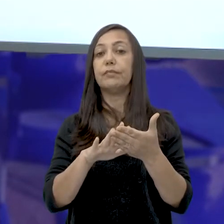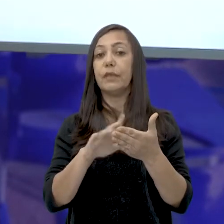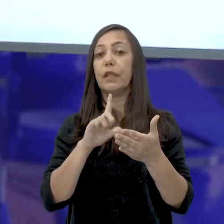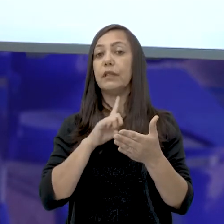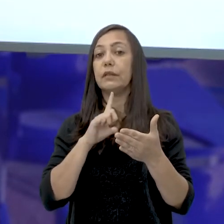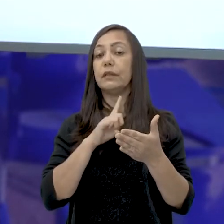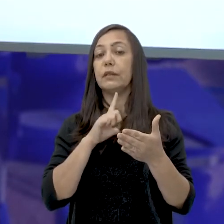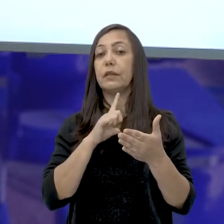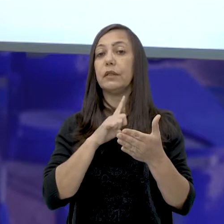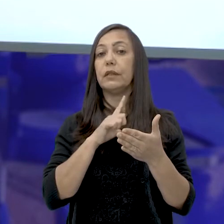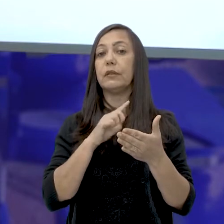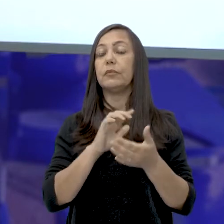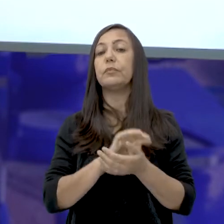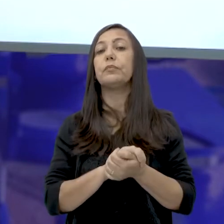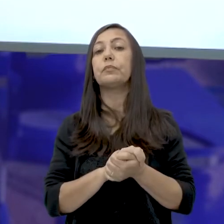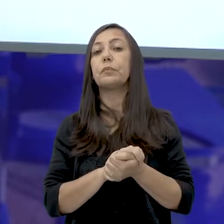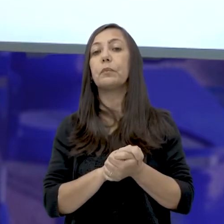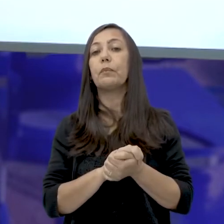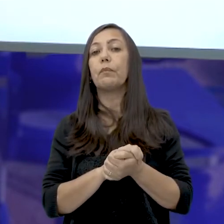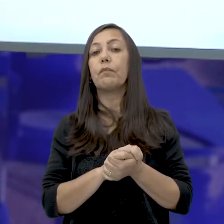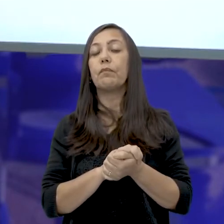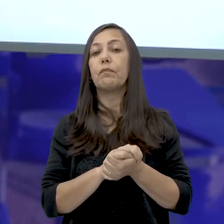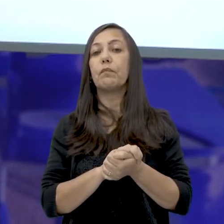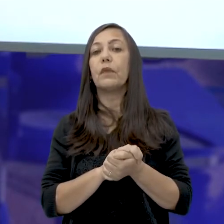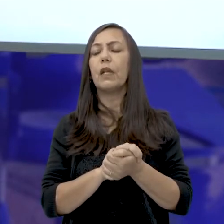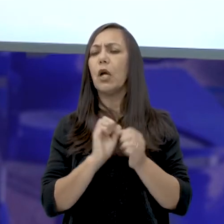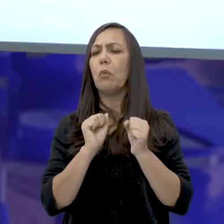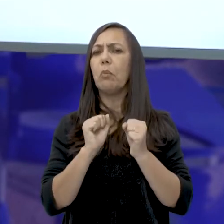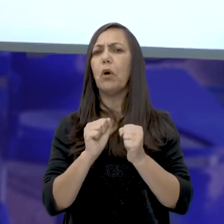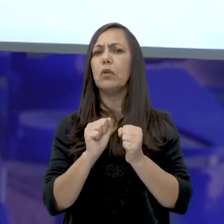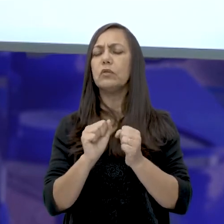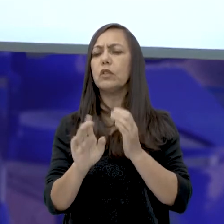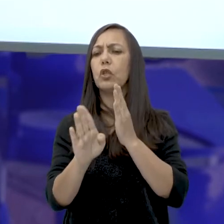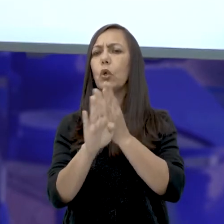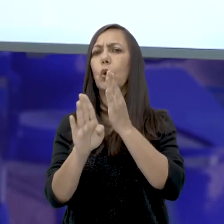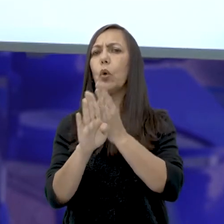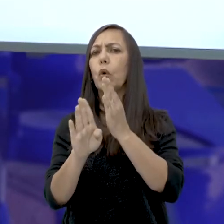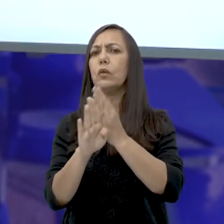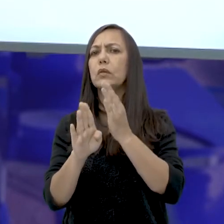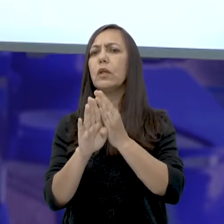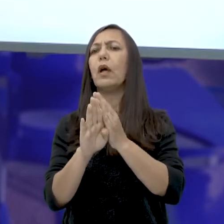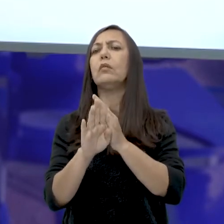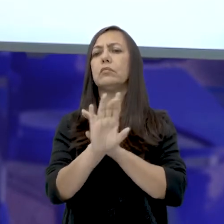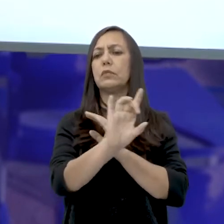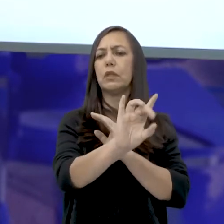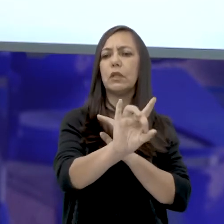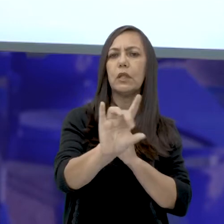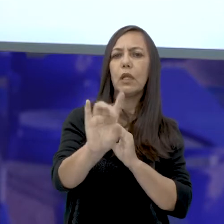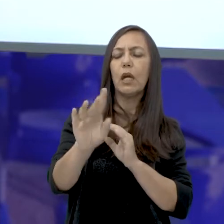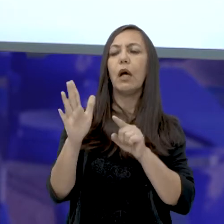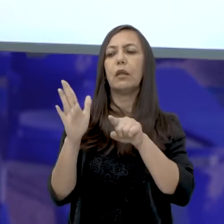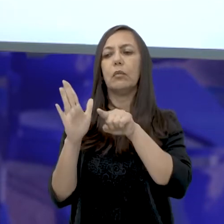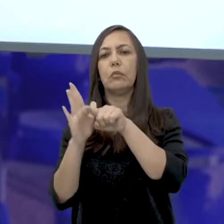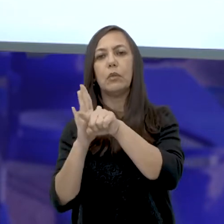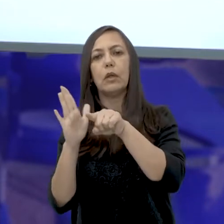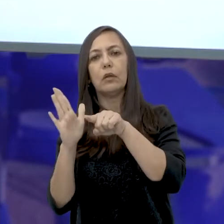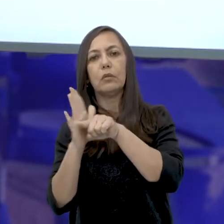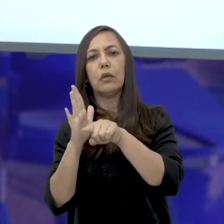acompanhando. Só que um detalhe, nessa nossa quarta aula, ela é basicamente um